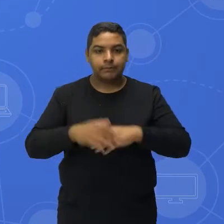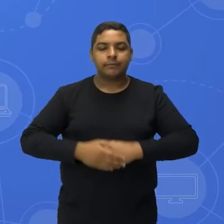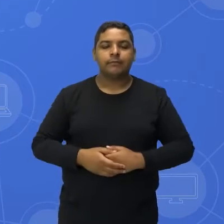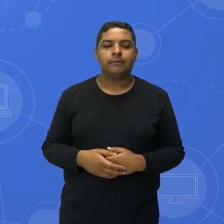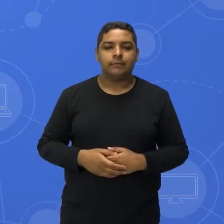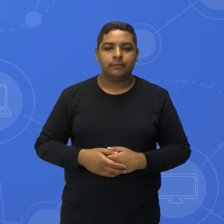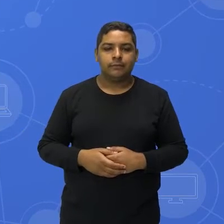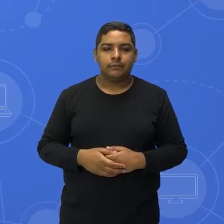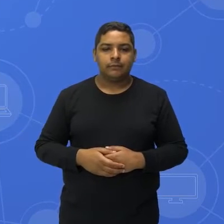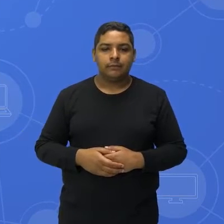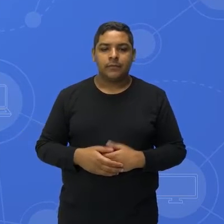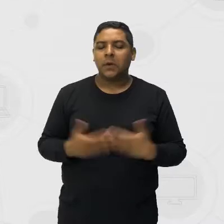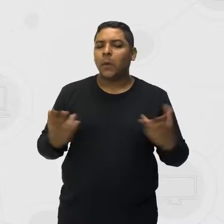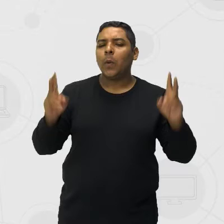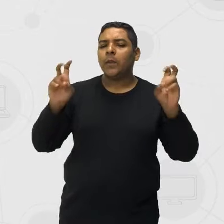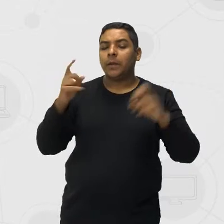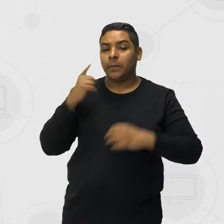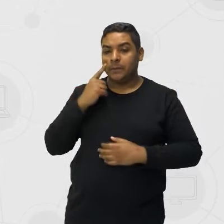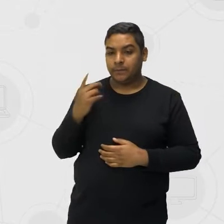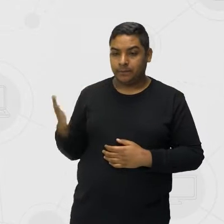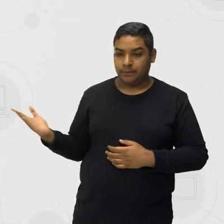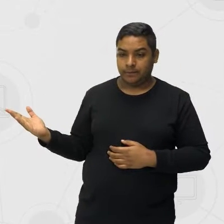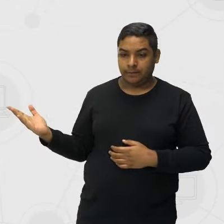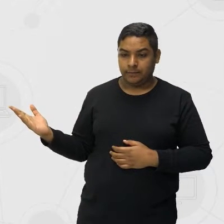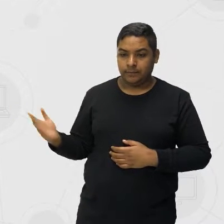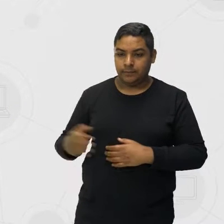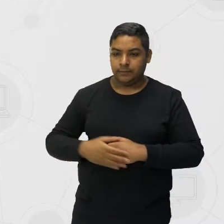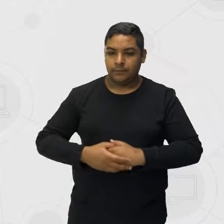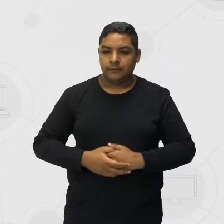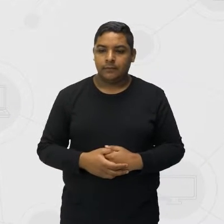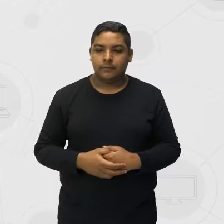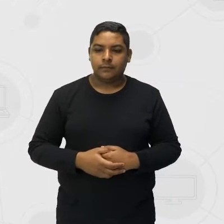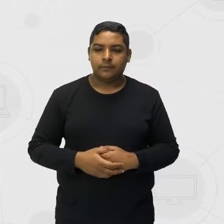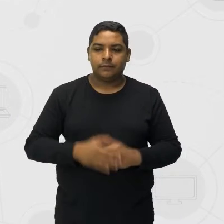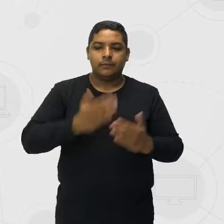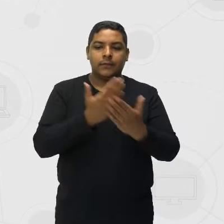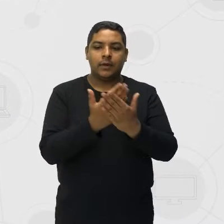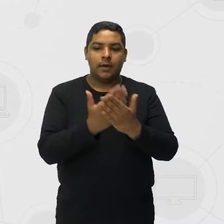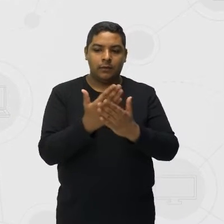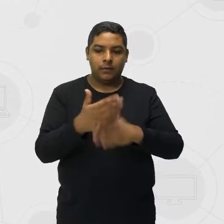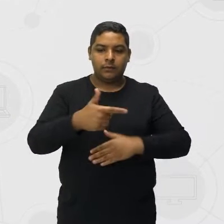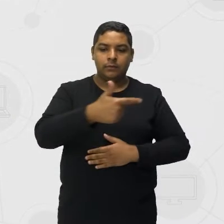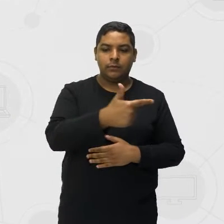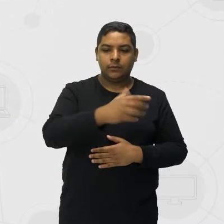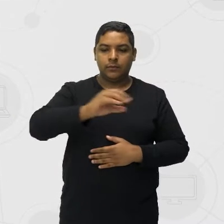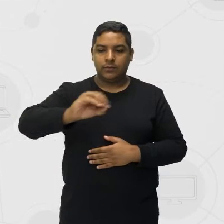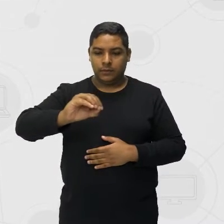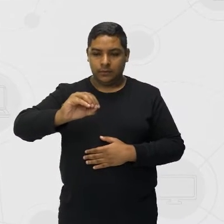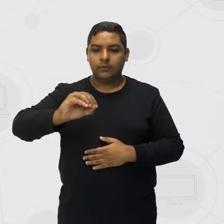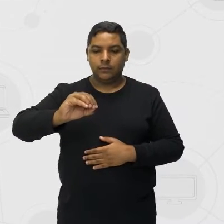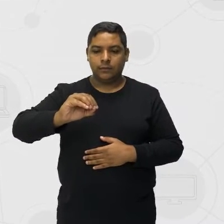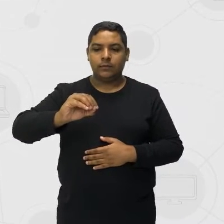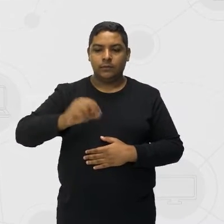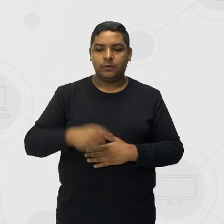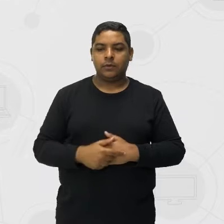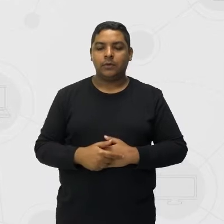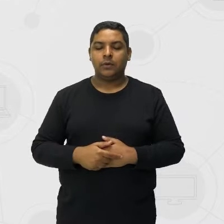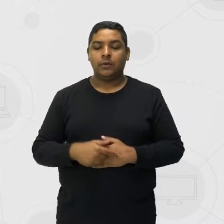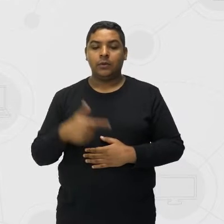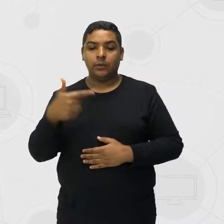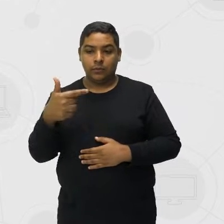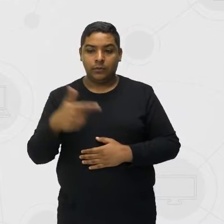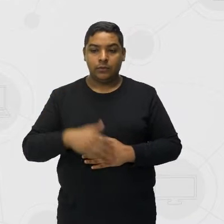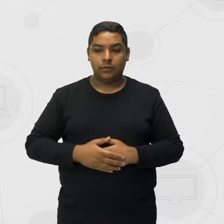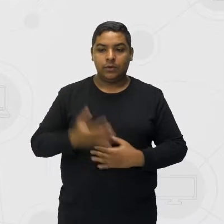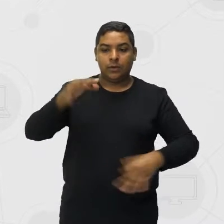dar uma olhadinha, vamos ver o que nós temos na aula de hoje. Então, a aula 202 de Química, funções oxigenadas,